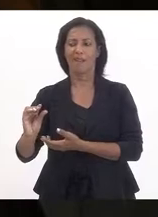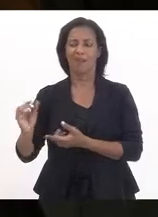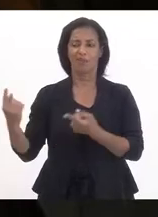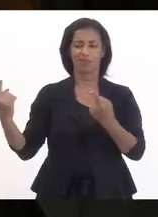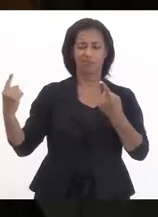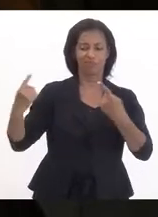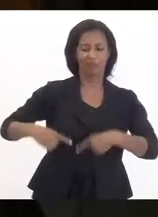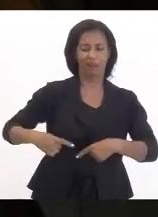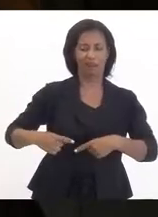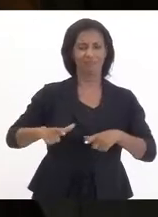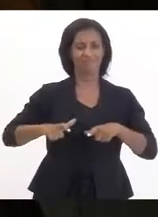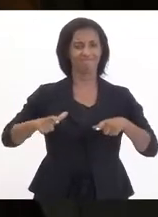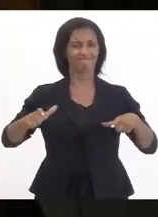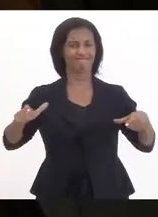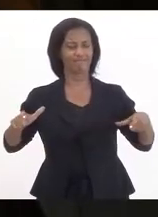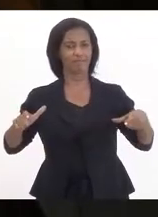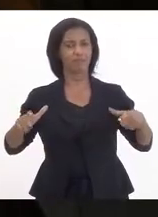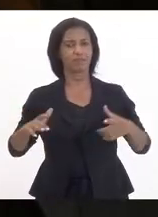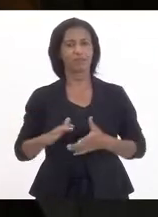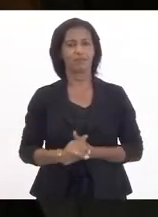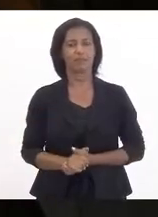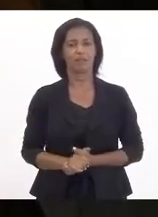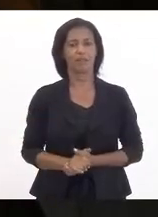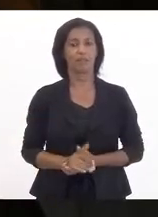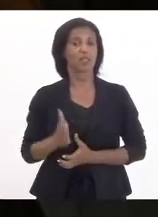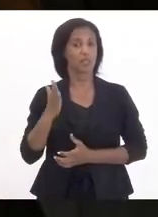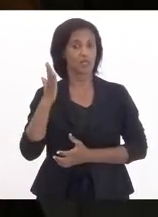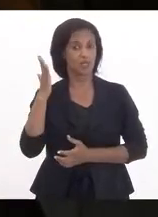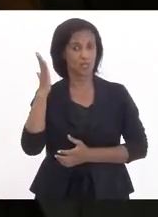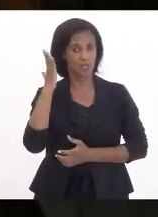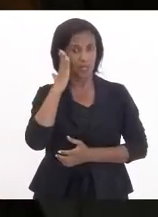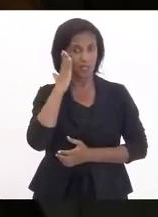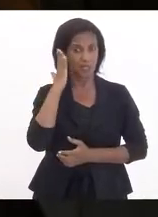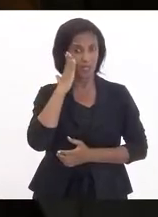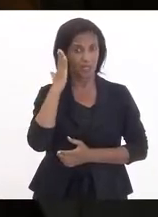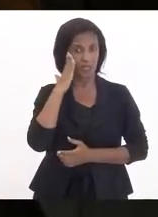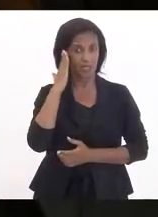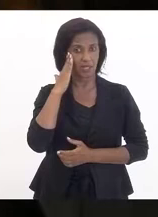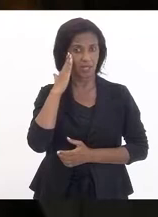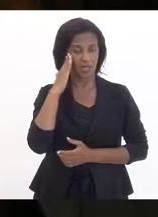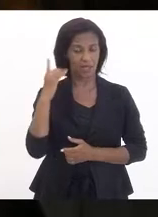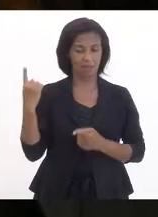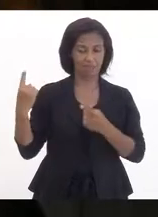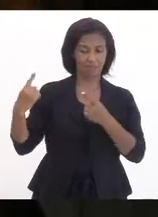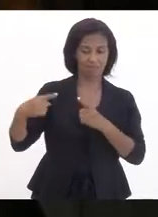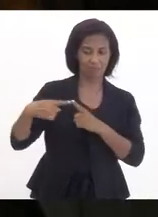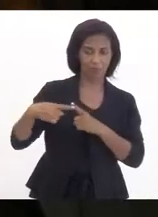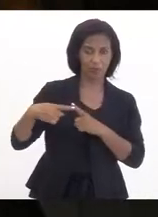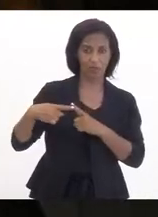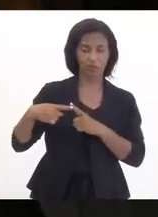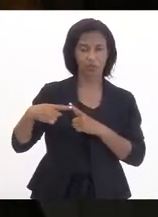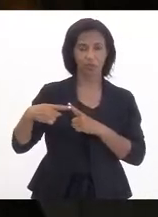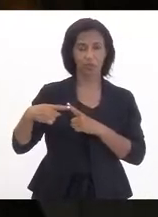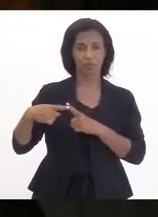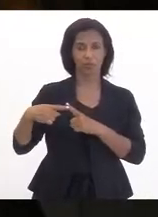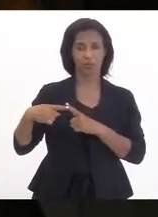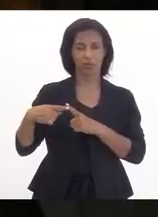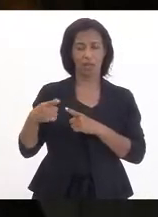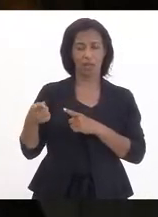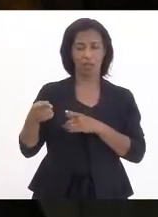desafio. Sem definir essas metas,